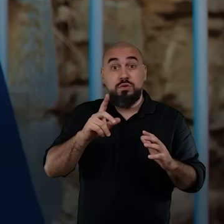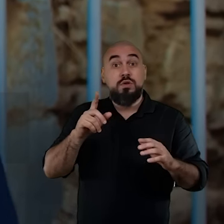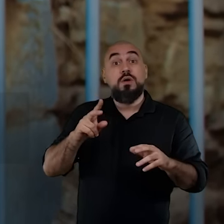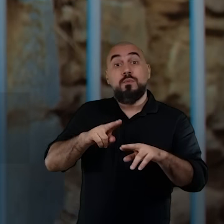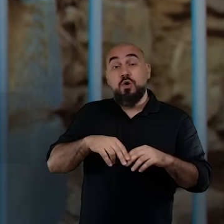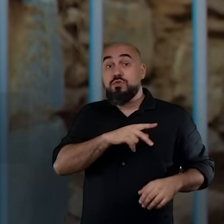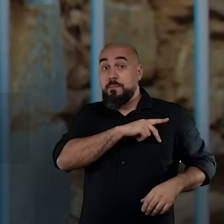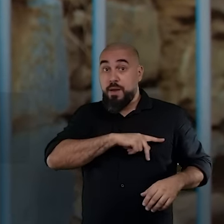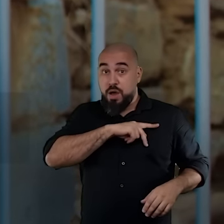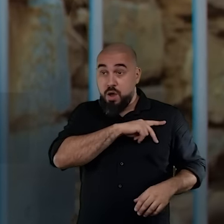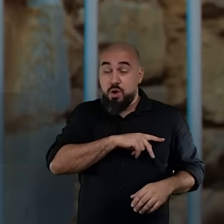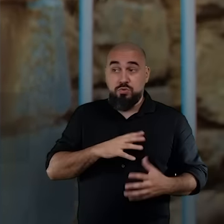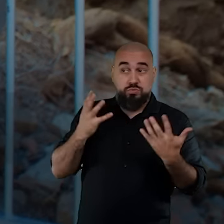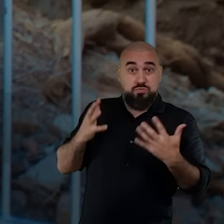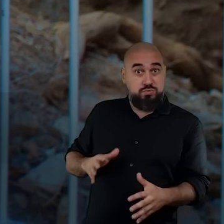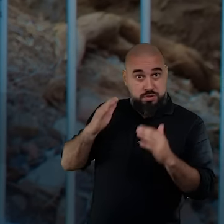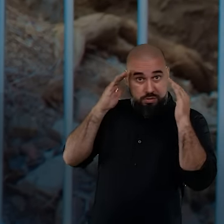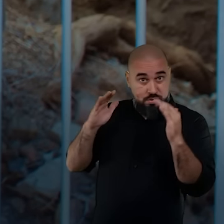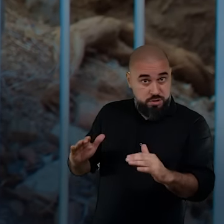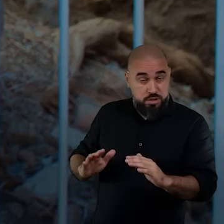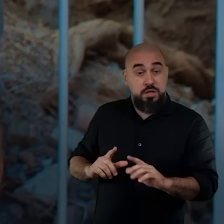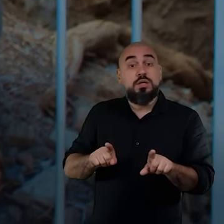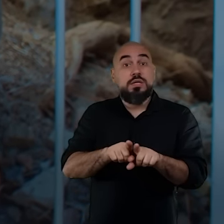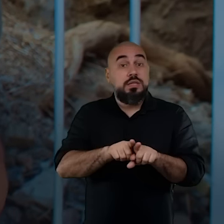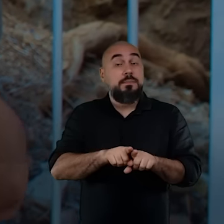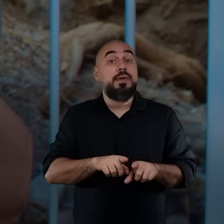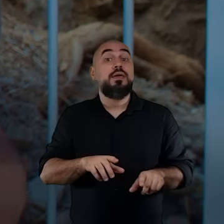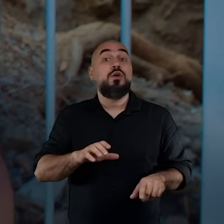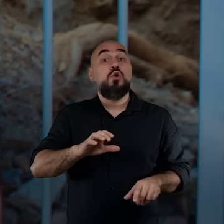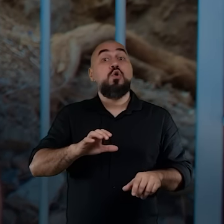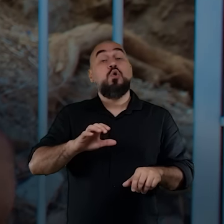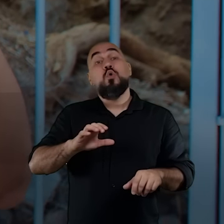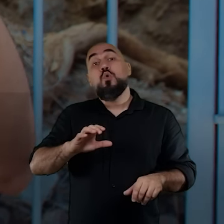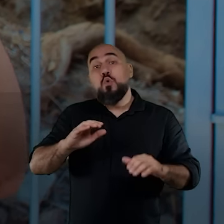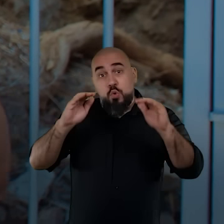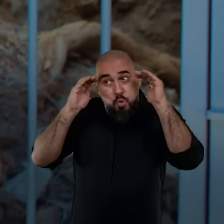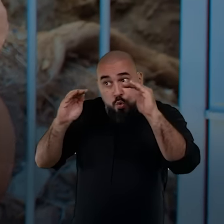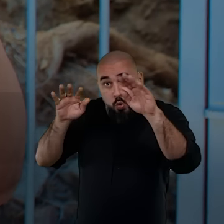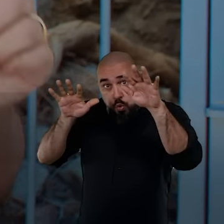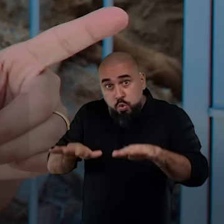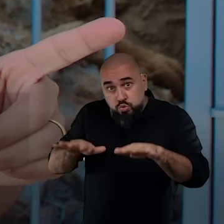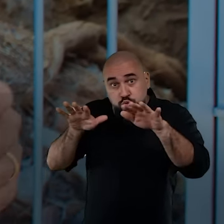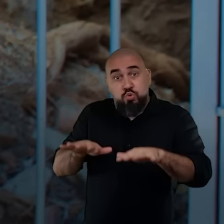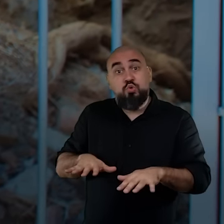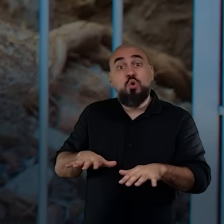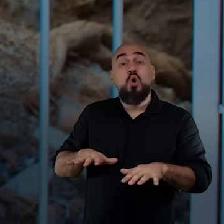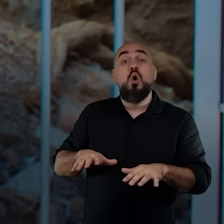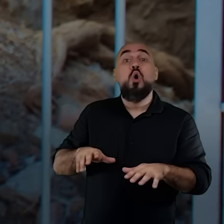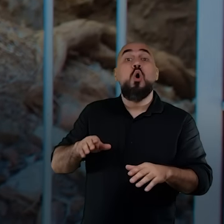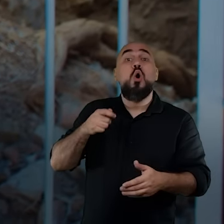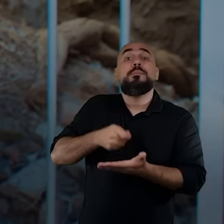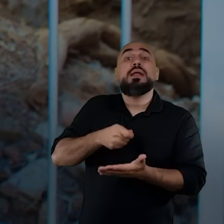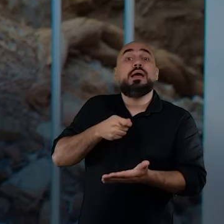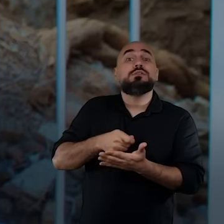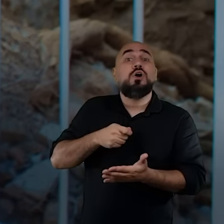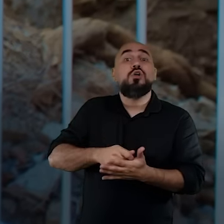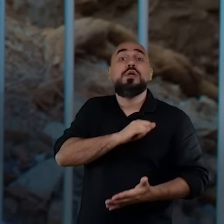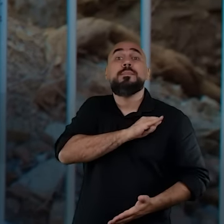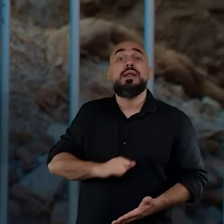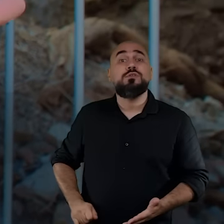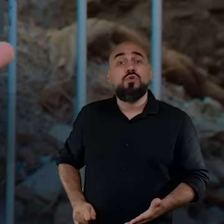também o culto a essa divindade, somado ao culto obrigatório ao imperador Domiciano, que causou